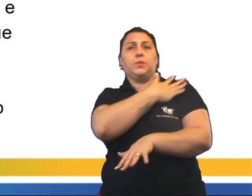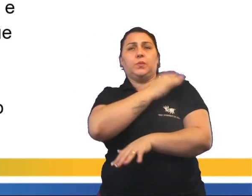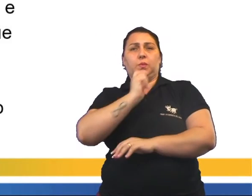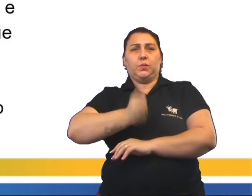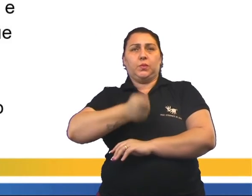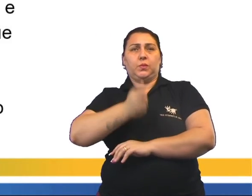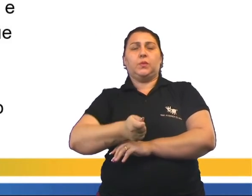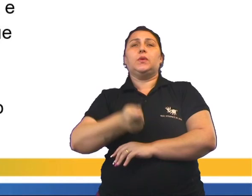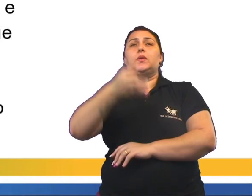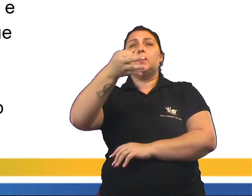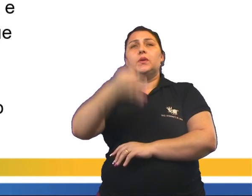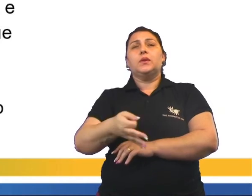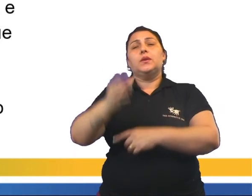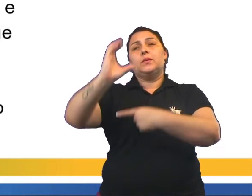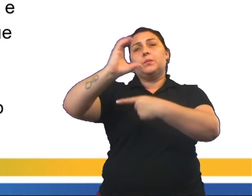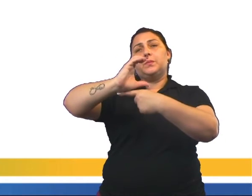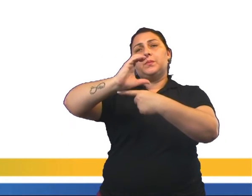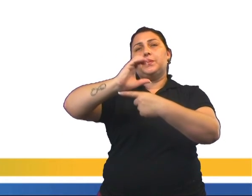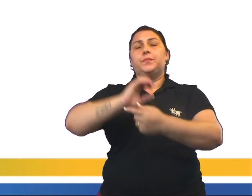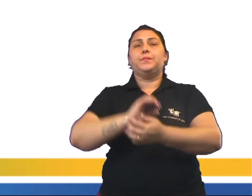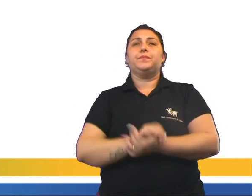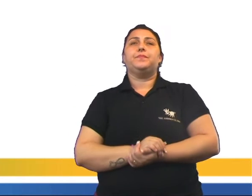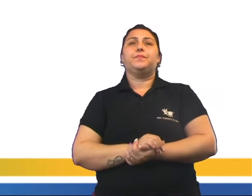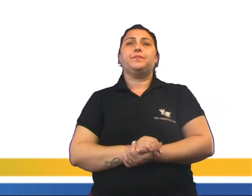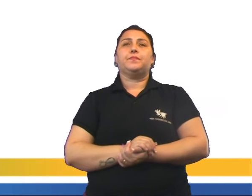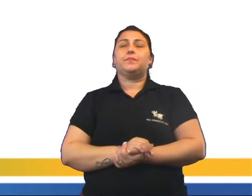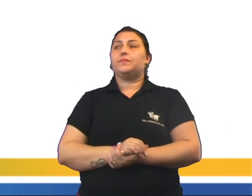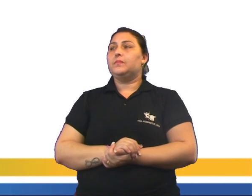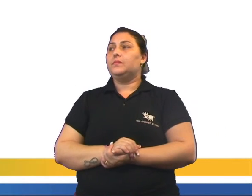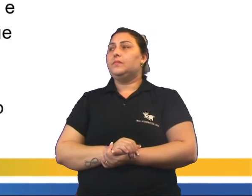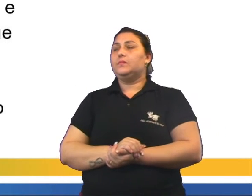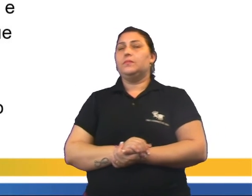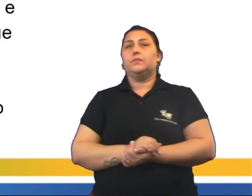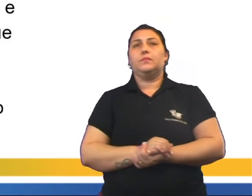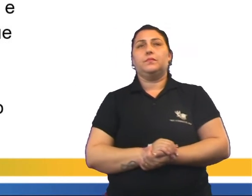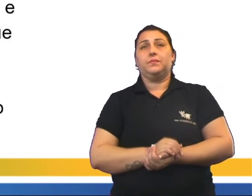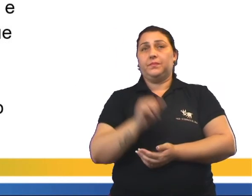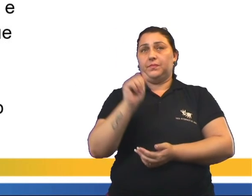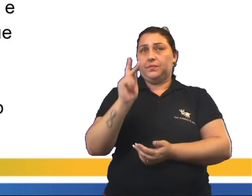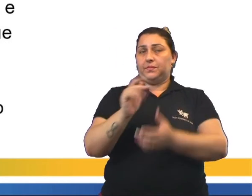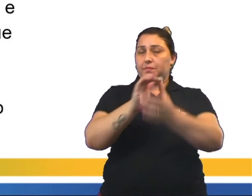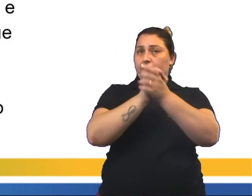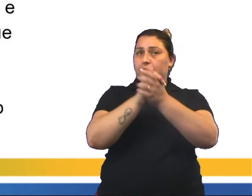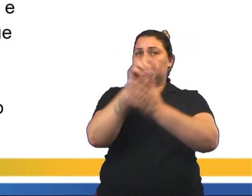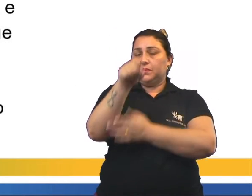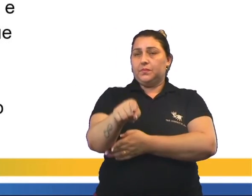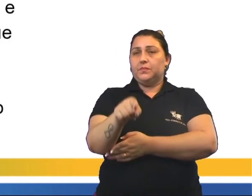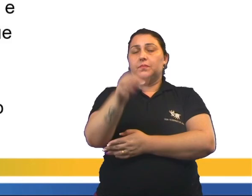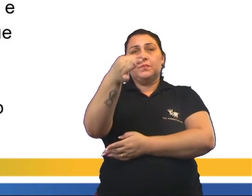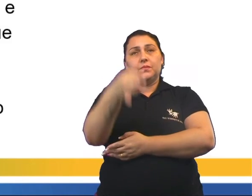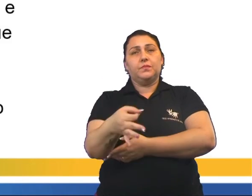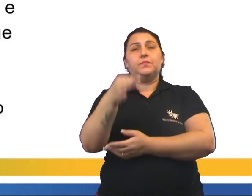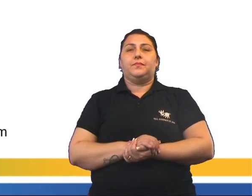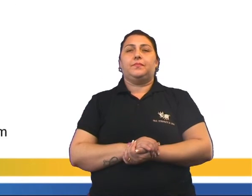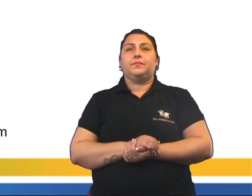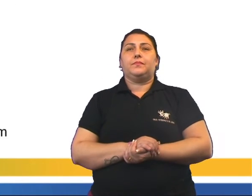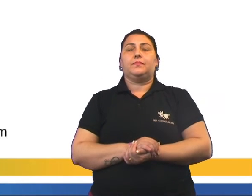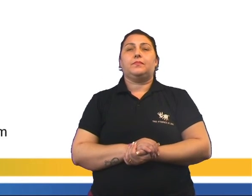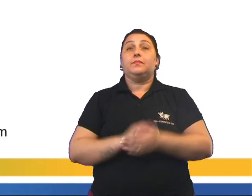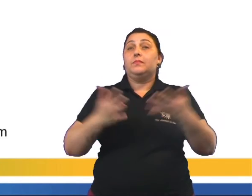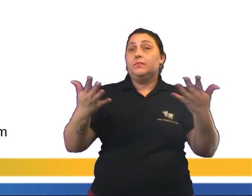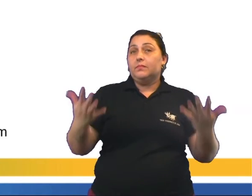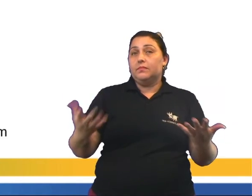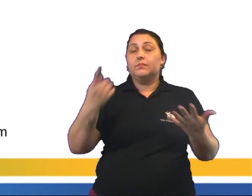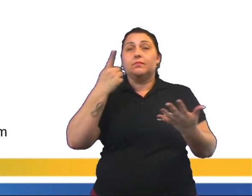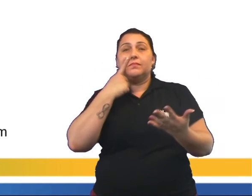nossa alternativa correta aí era a nossa letra C. Ok? Parabéns a você que acertou aí.